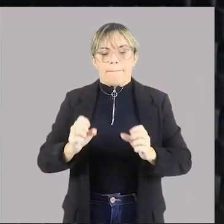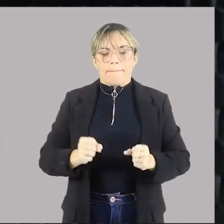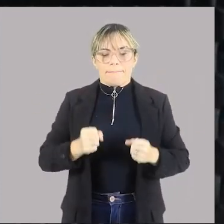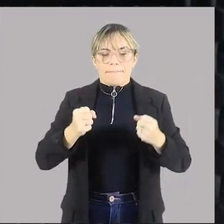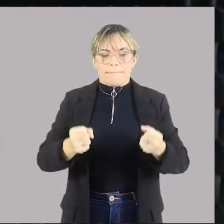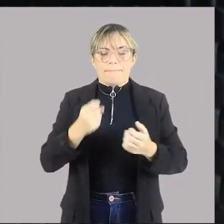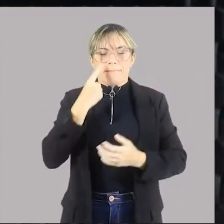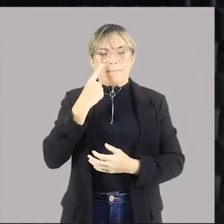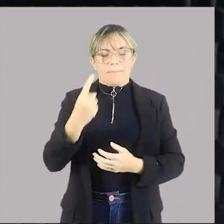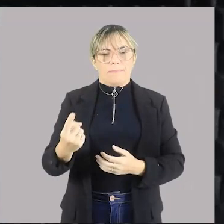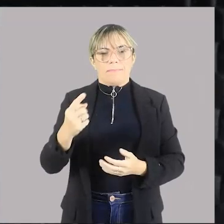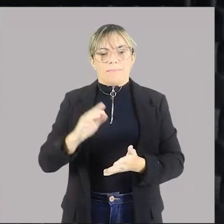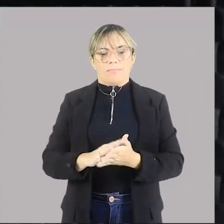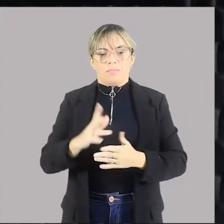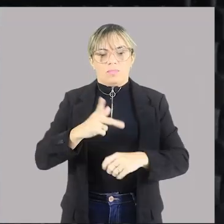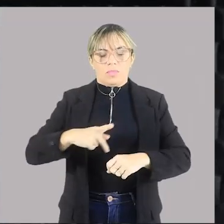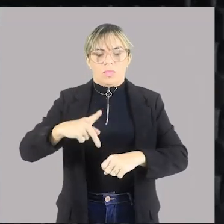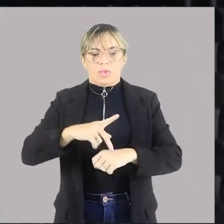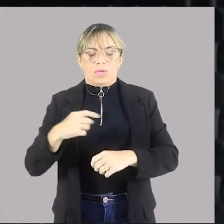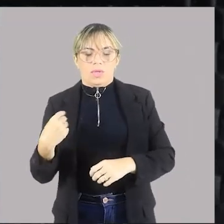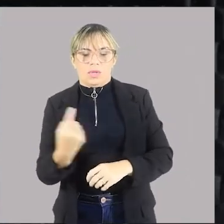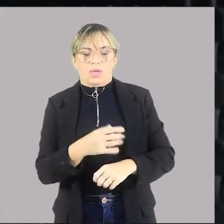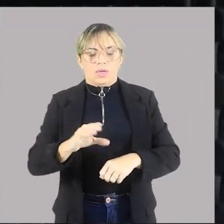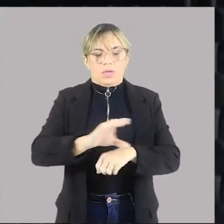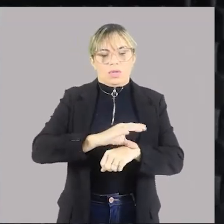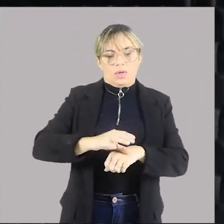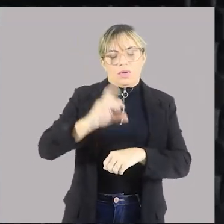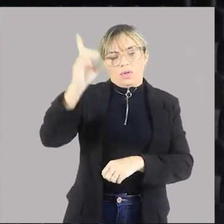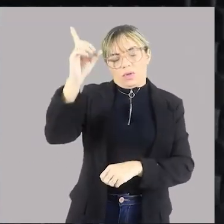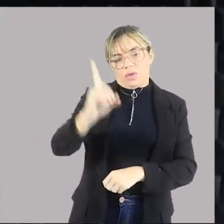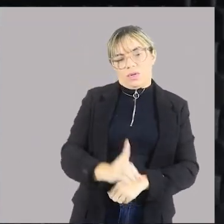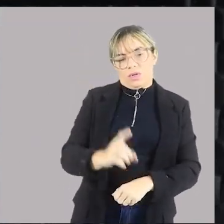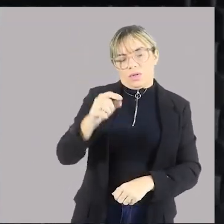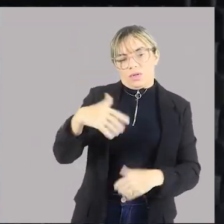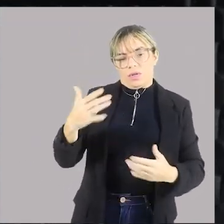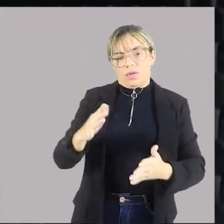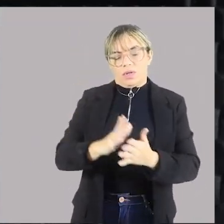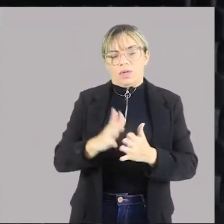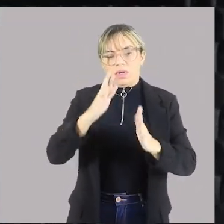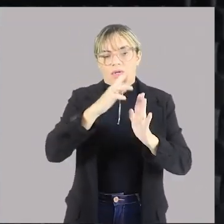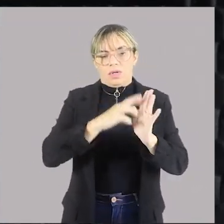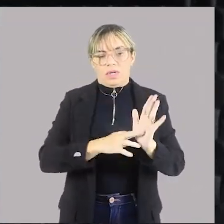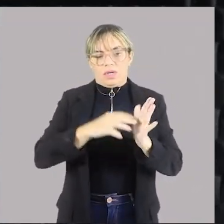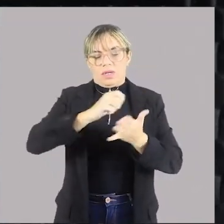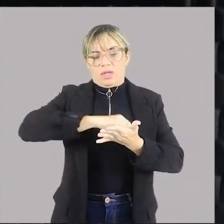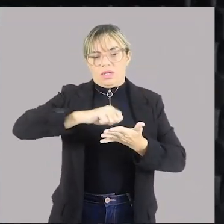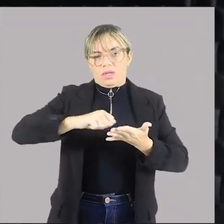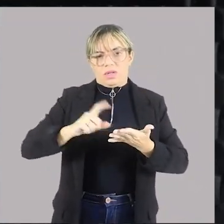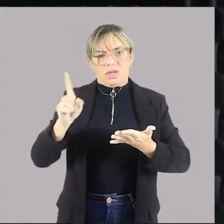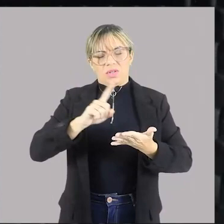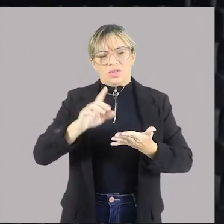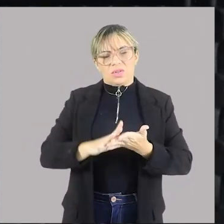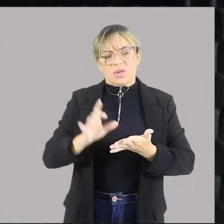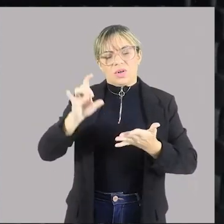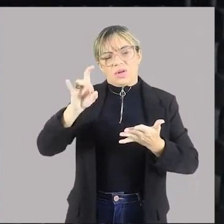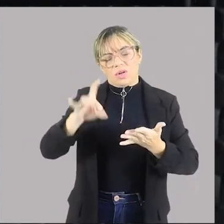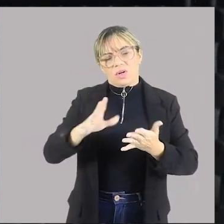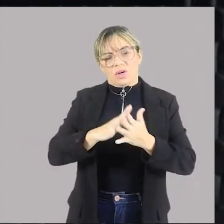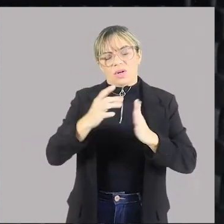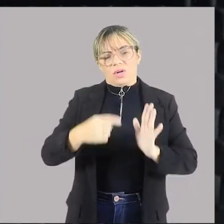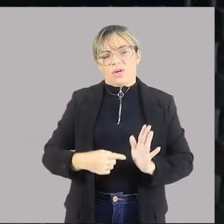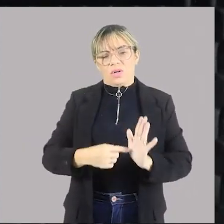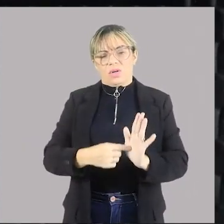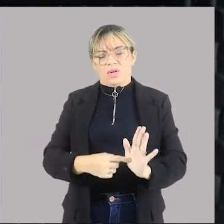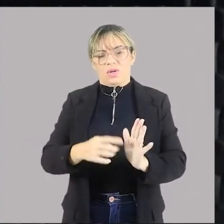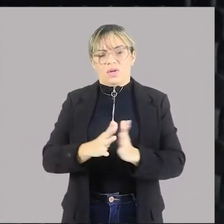possível observar que no Estado constitucional de direito, a mera regra escrita, ela não é o suficiente para demonstrar